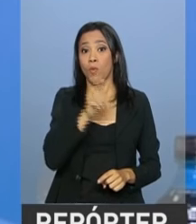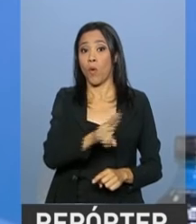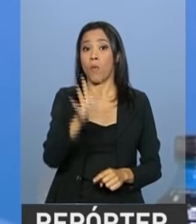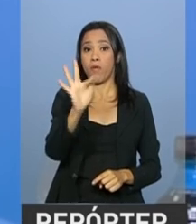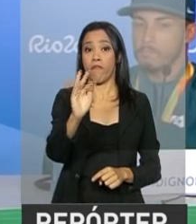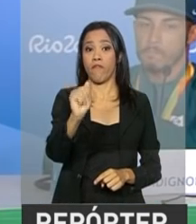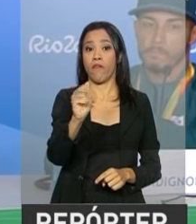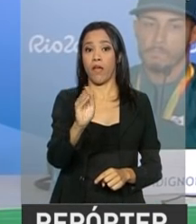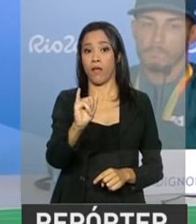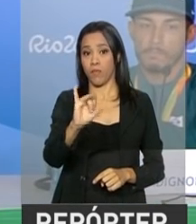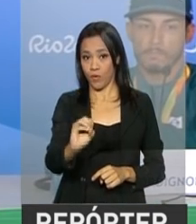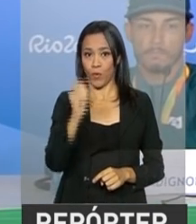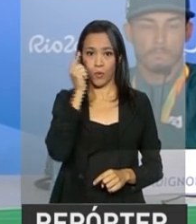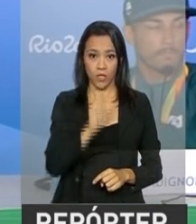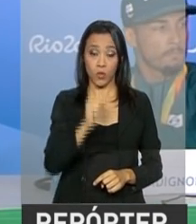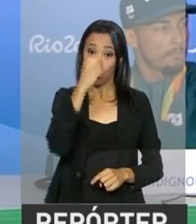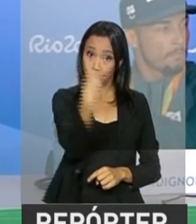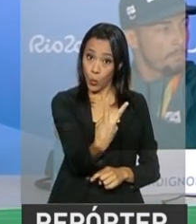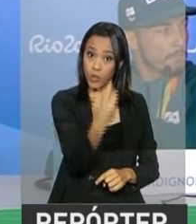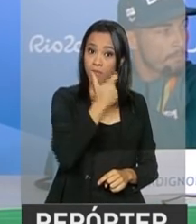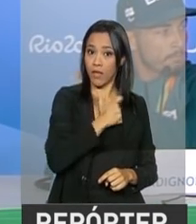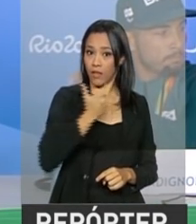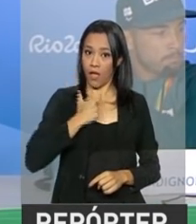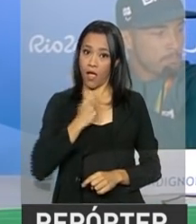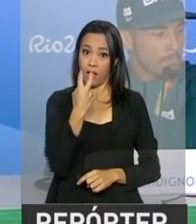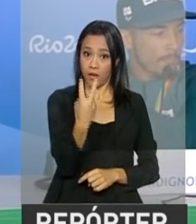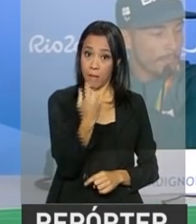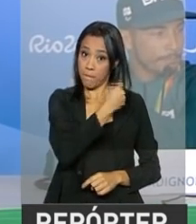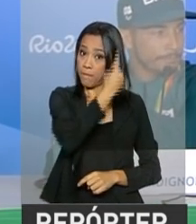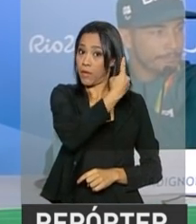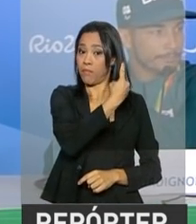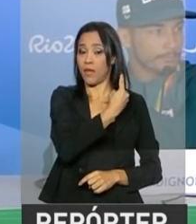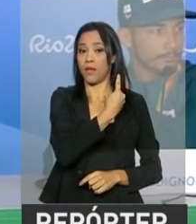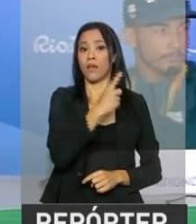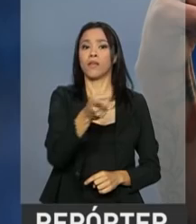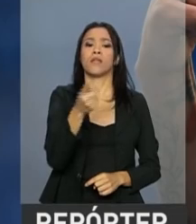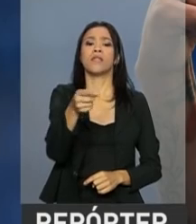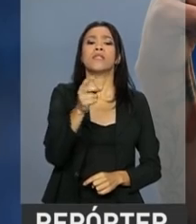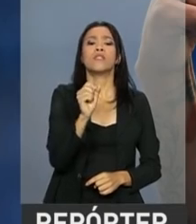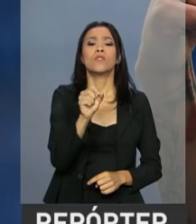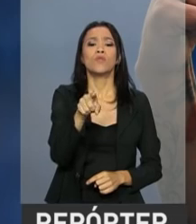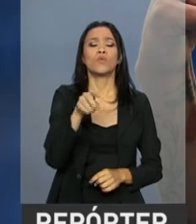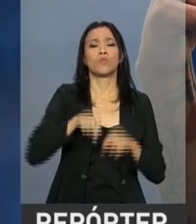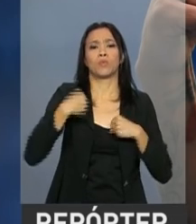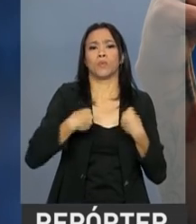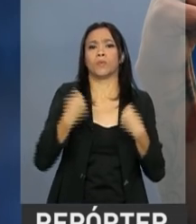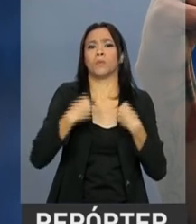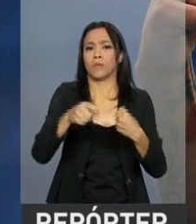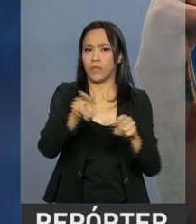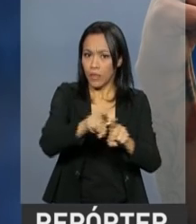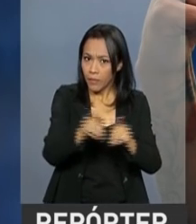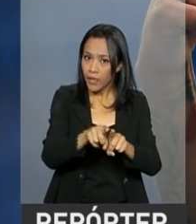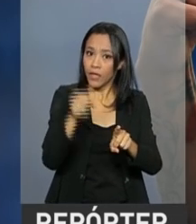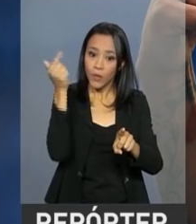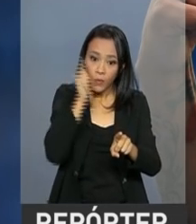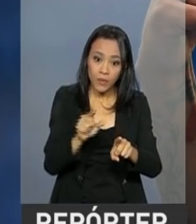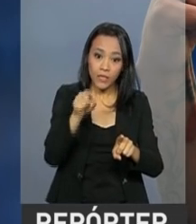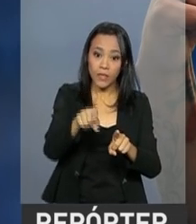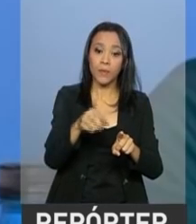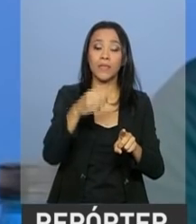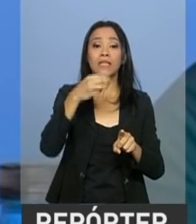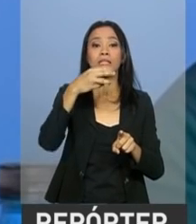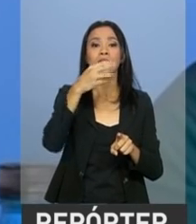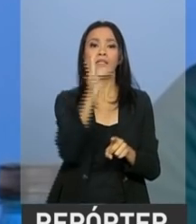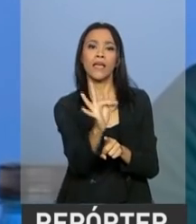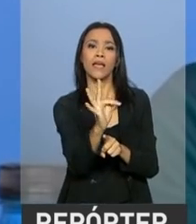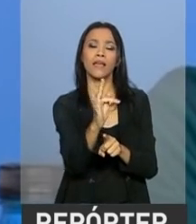só sorrisos. 2 medalhas na primeira Paralimpíada, nos 100 metros rasos e nos 200 metros rasos na classe